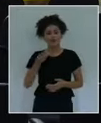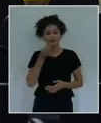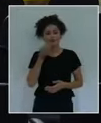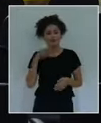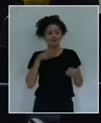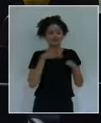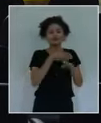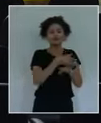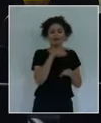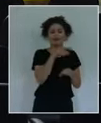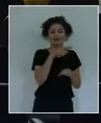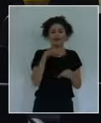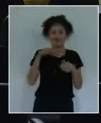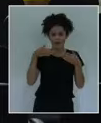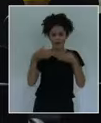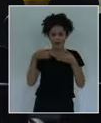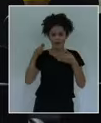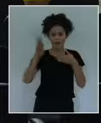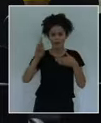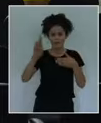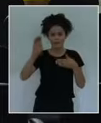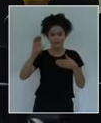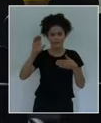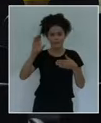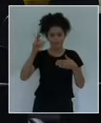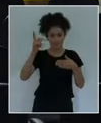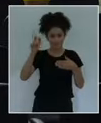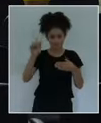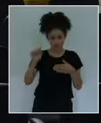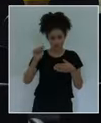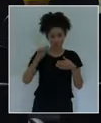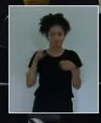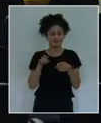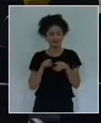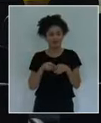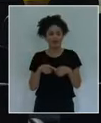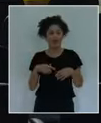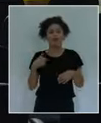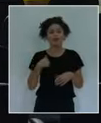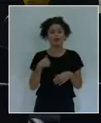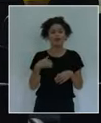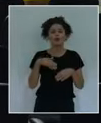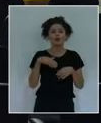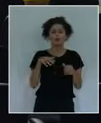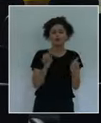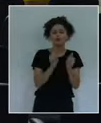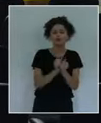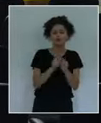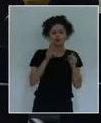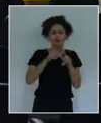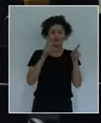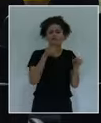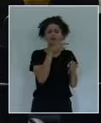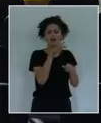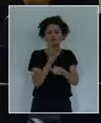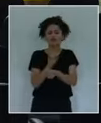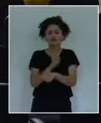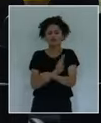professor bem instruído lá de Viçosa, ele me explicou justamente o que você falou. A capacidade da brecha é bem pequena, ela não